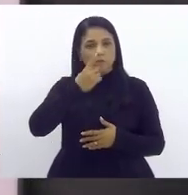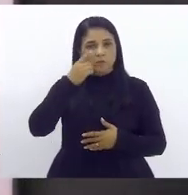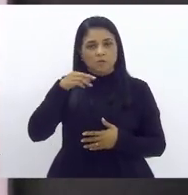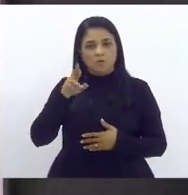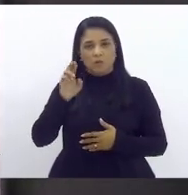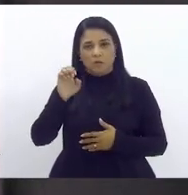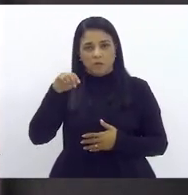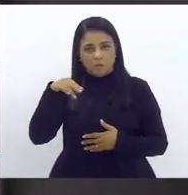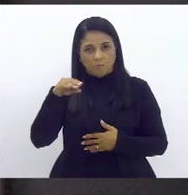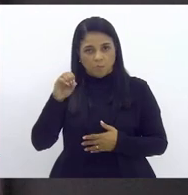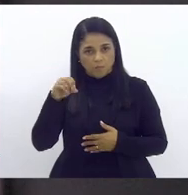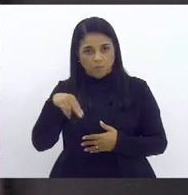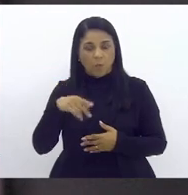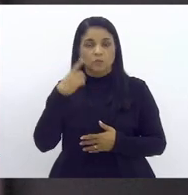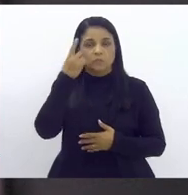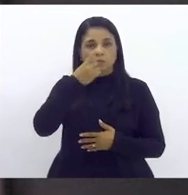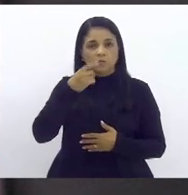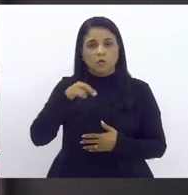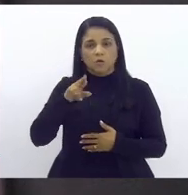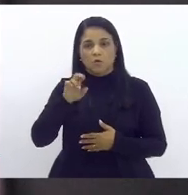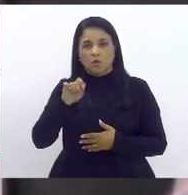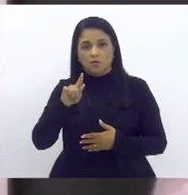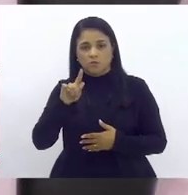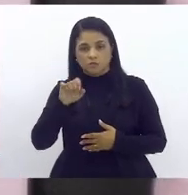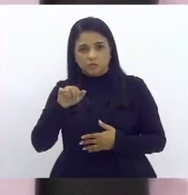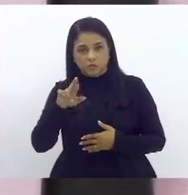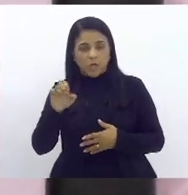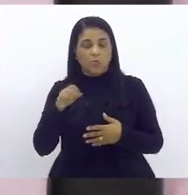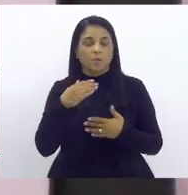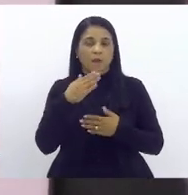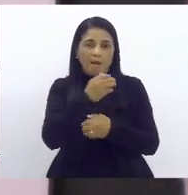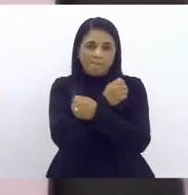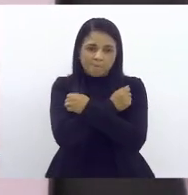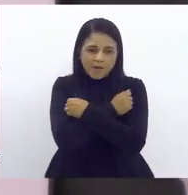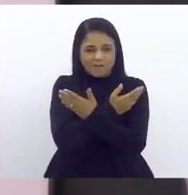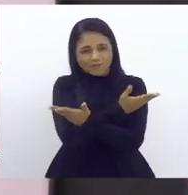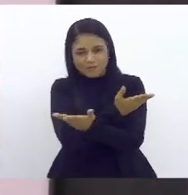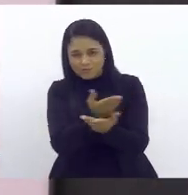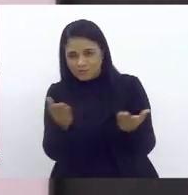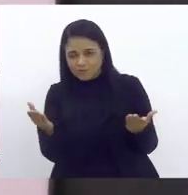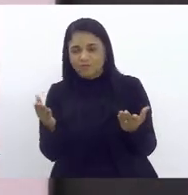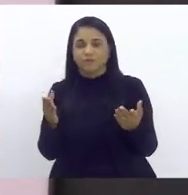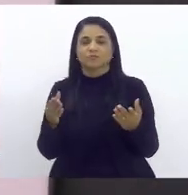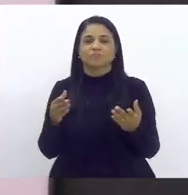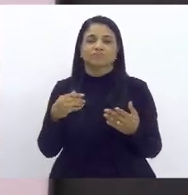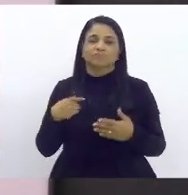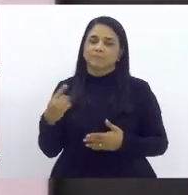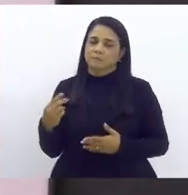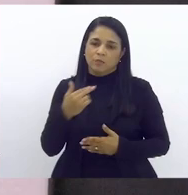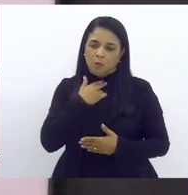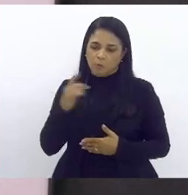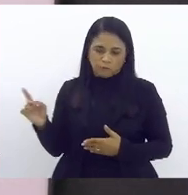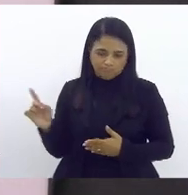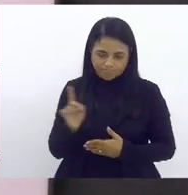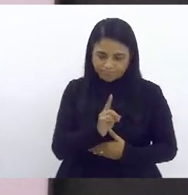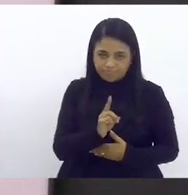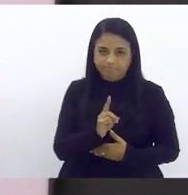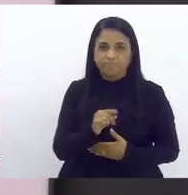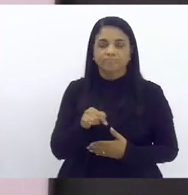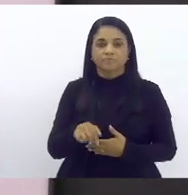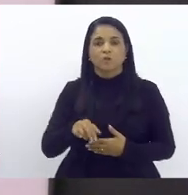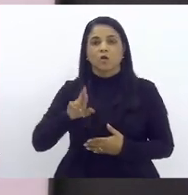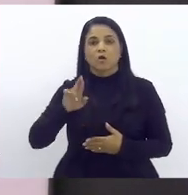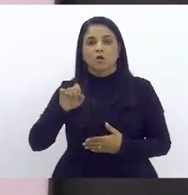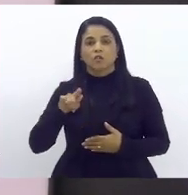Raimon, pelo deputado Rogério Correia, que manda um abraço a todo mundo. Não pôde estar, não conseguiu entrar, mas ele